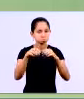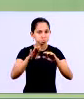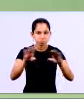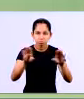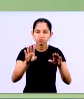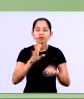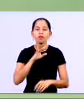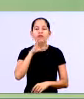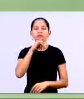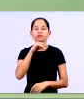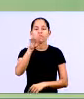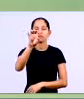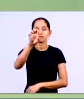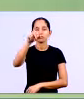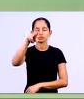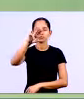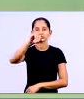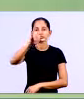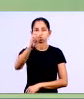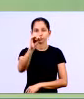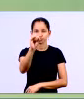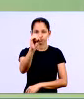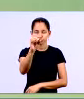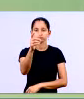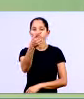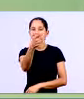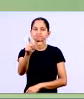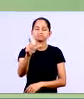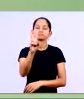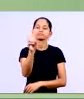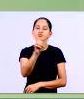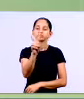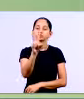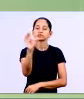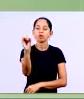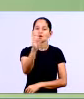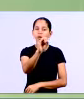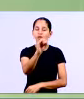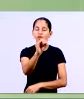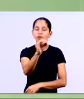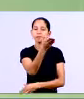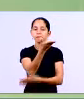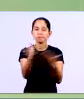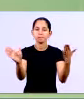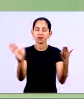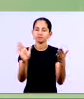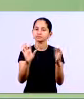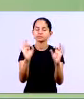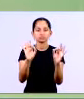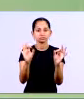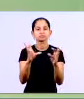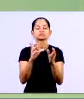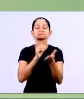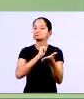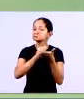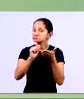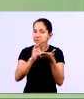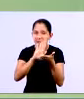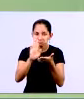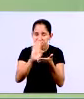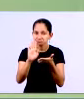Enjoo, vogais gêmeas, vogais dobradas, perdeu o